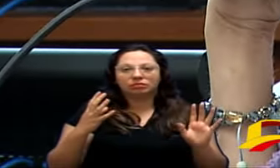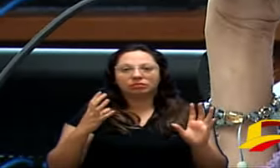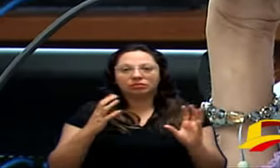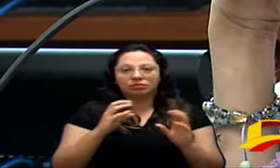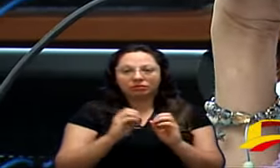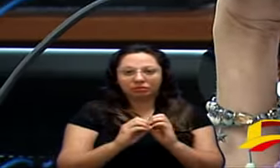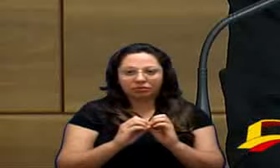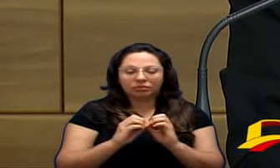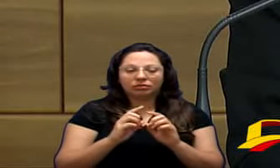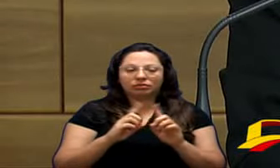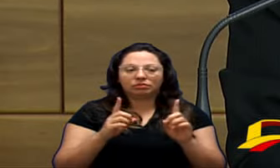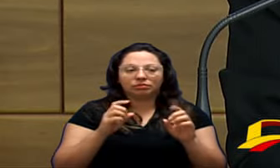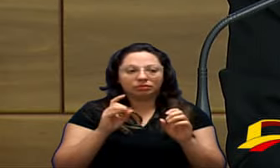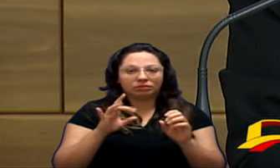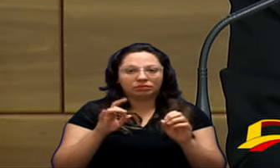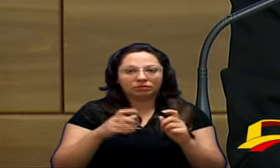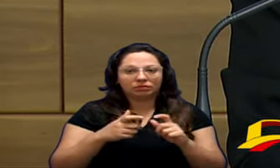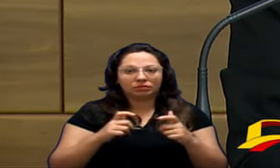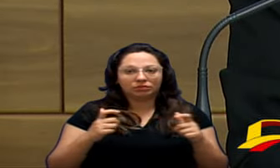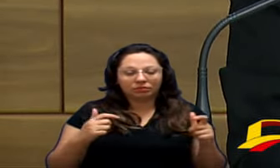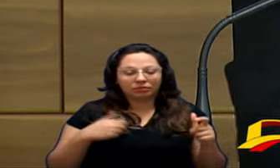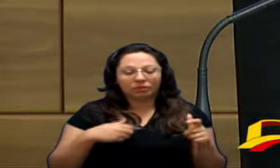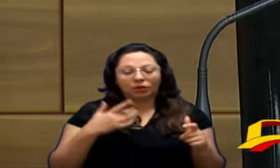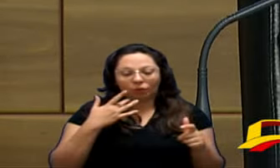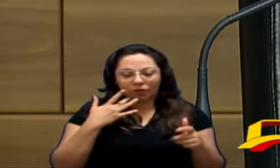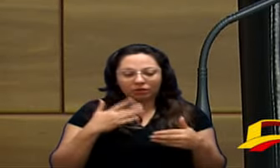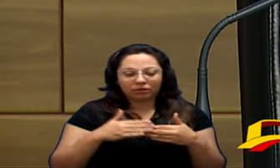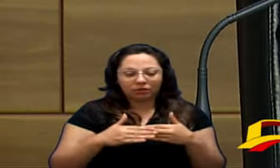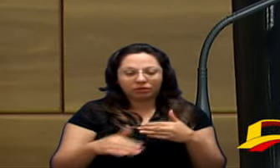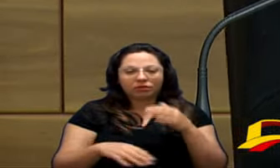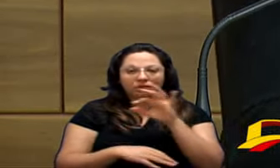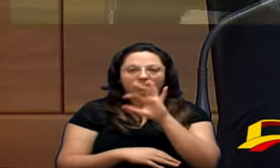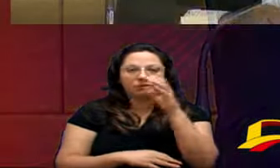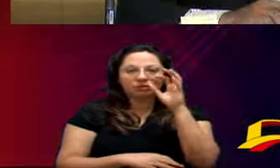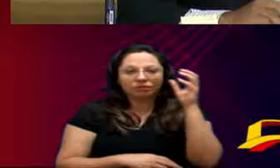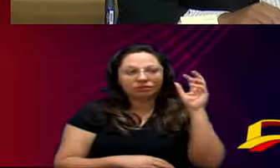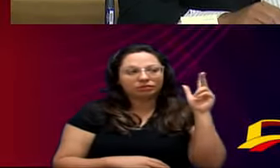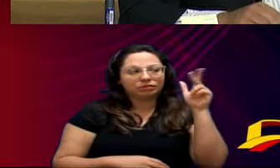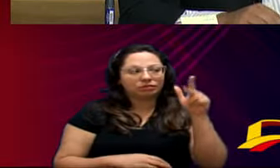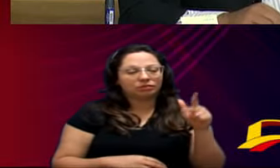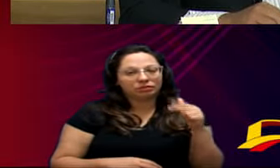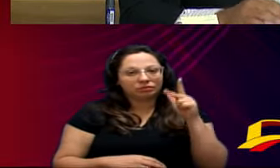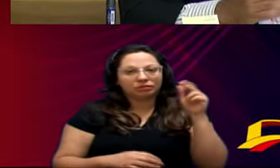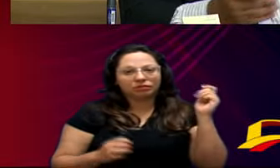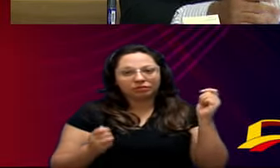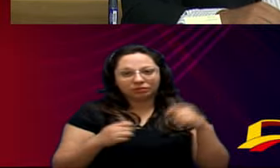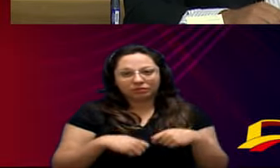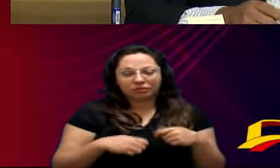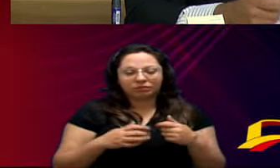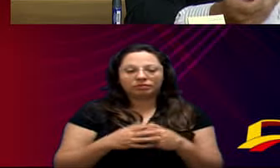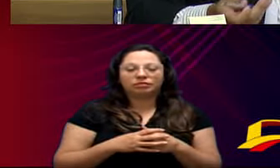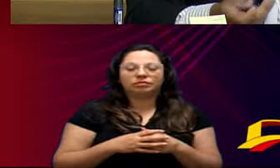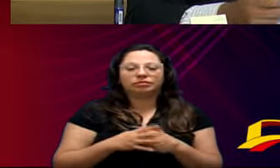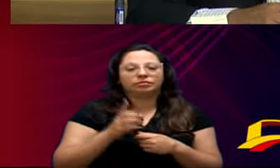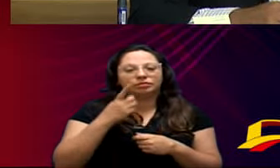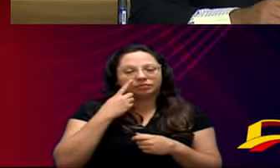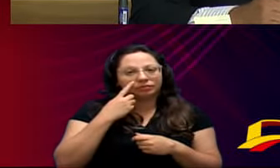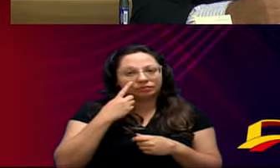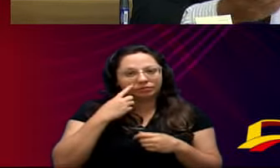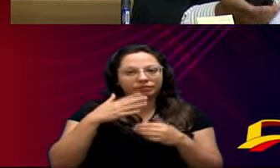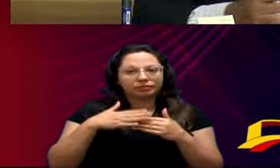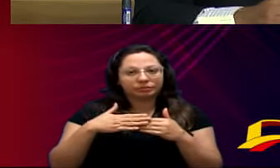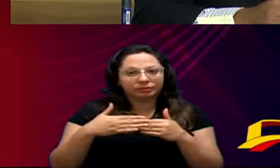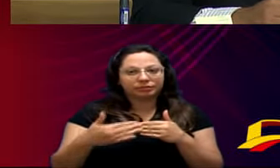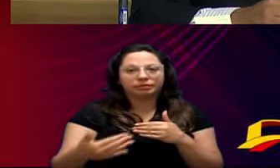aumentar de vistorias de árvores nós vamos zerar a menos que assim esse final de semana ou os próximos tenhamos aí